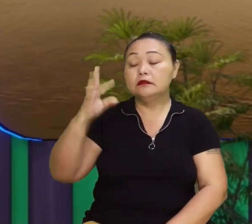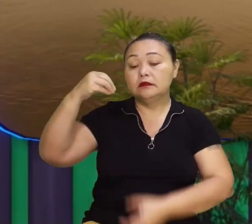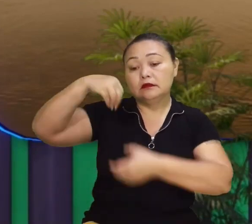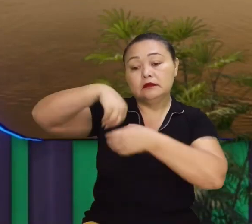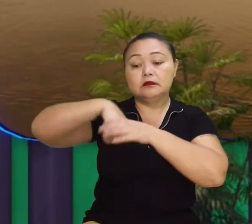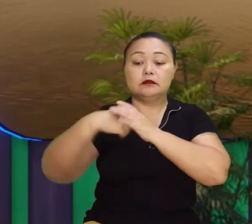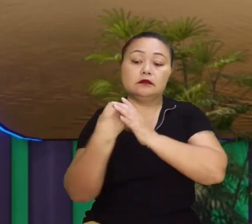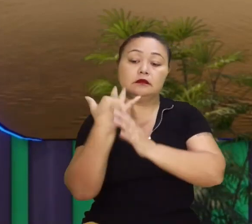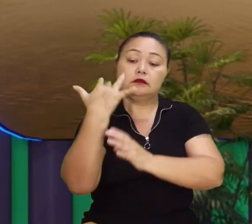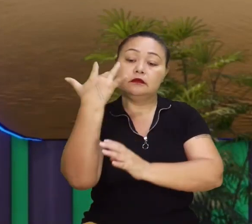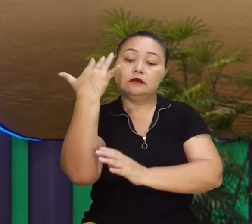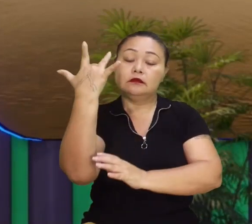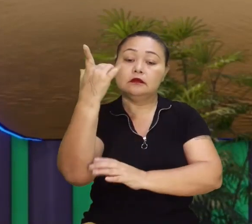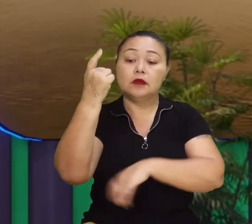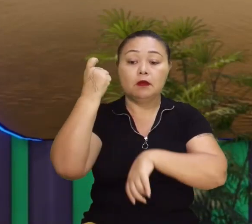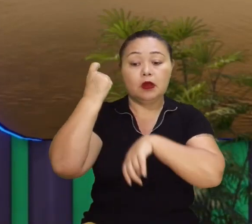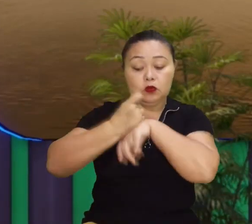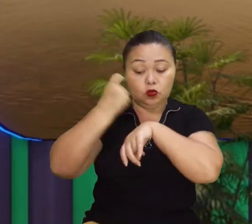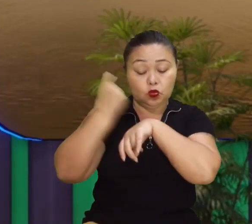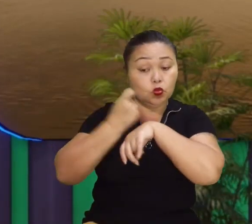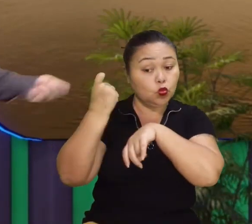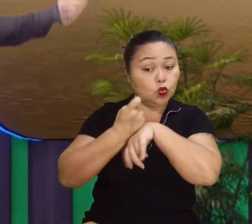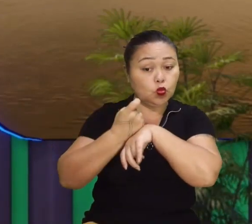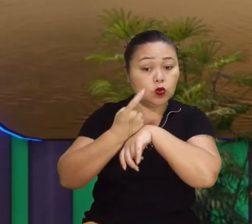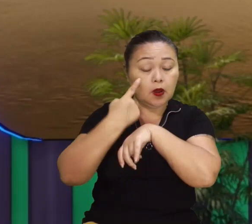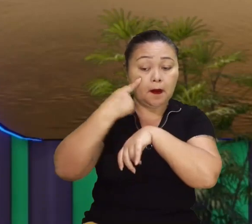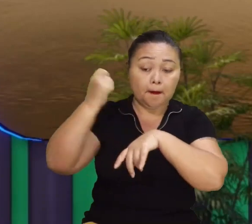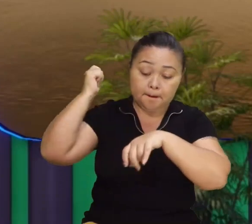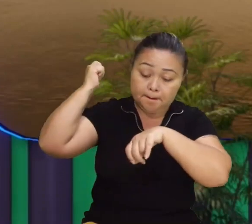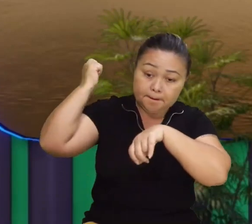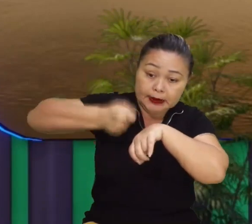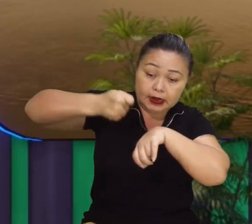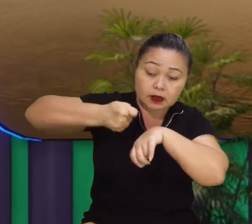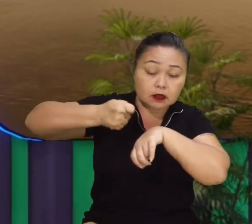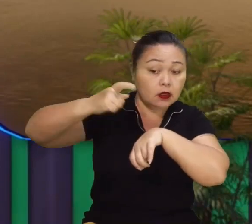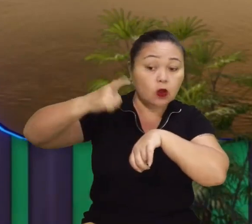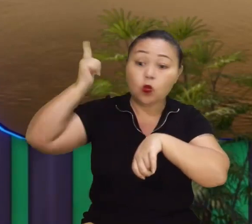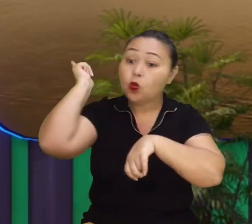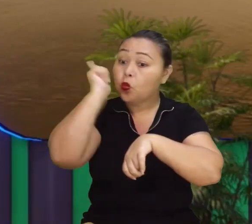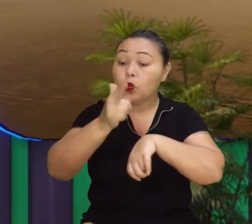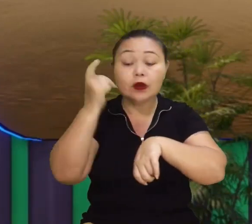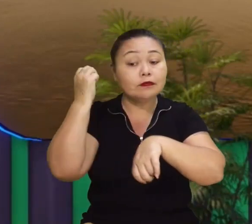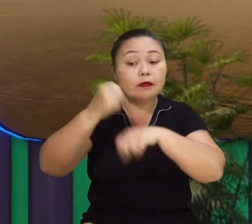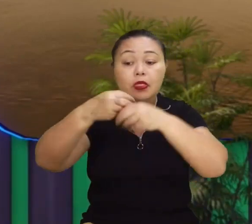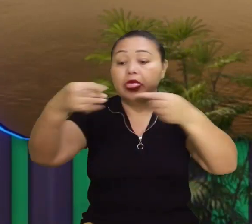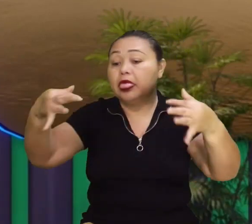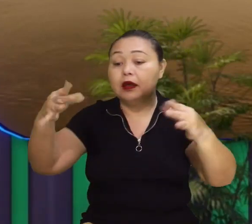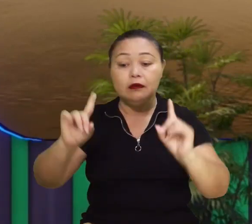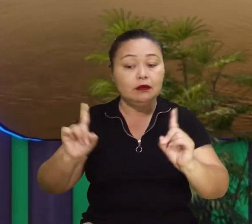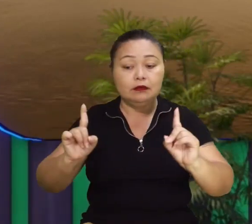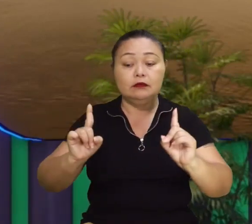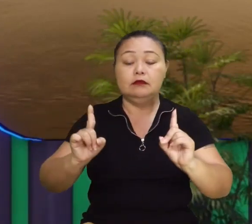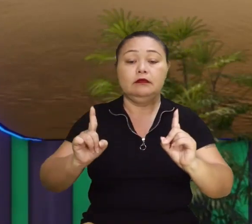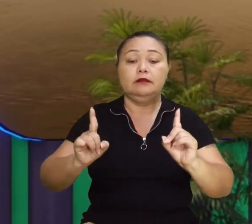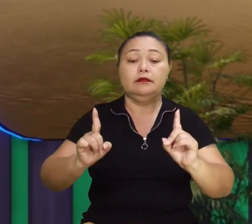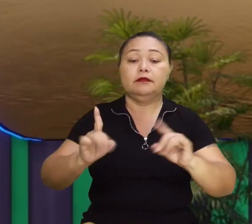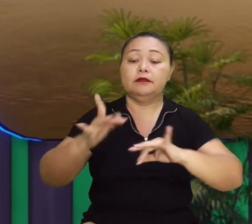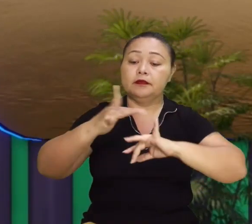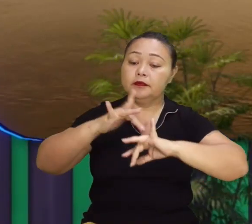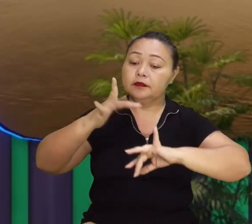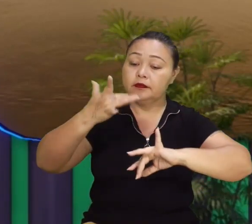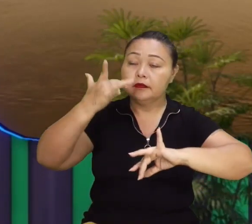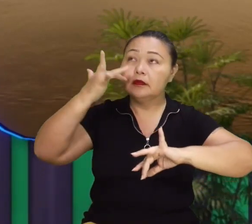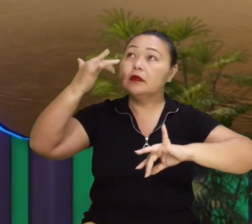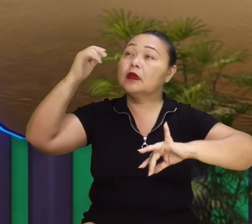natureza nada que seja mais duro do que ele. Você pega uma marreta, pá, você não vai conseguir quebrar. Um diamante, ele